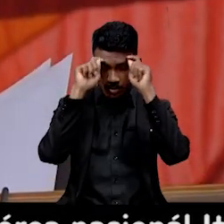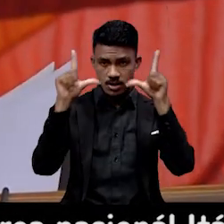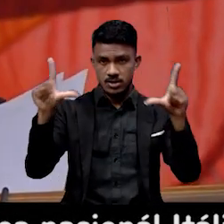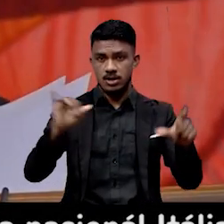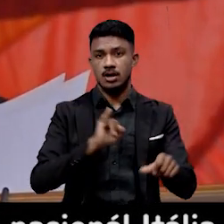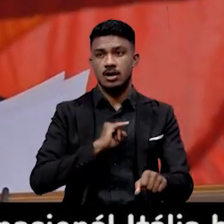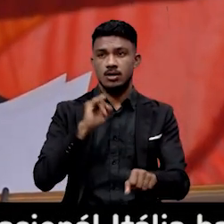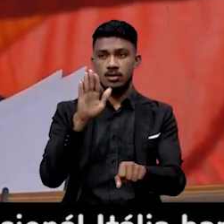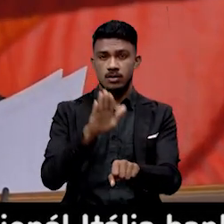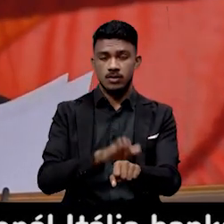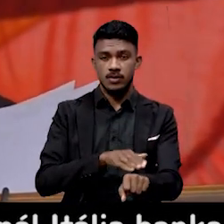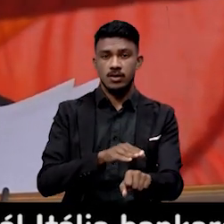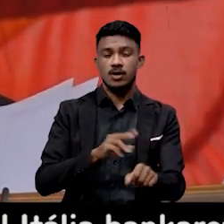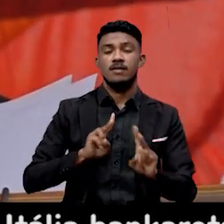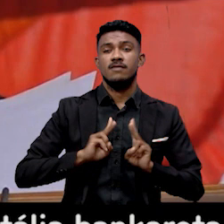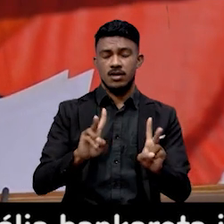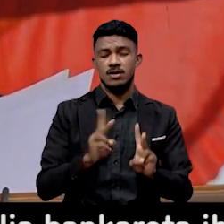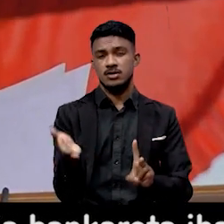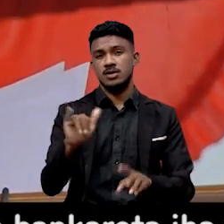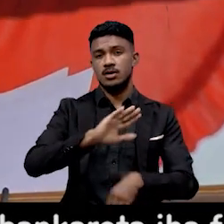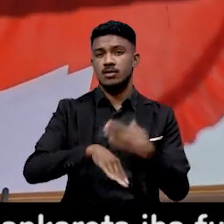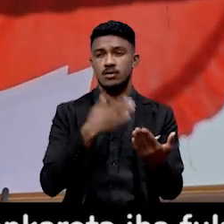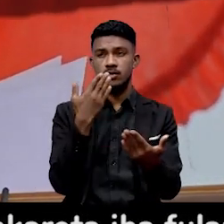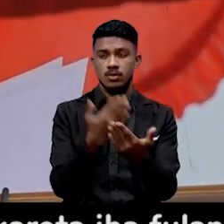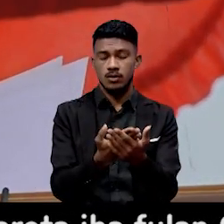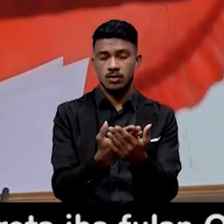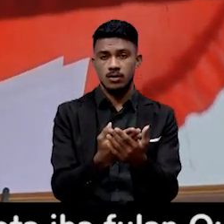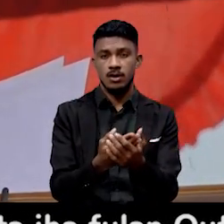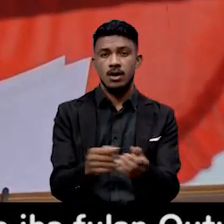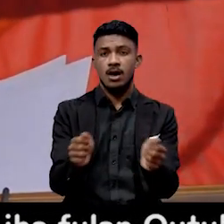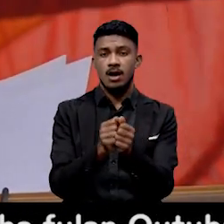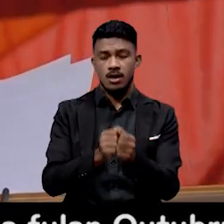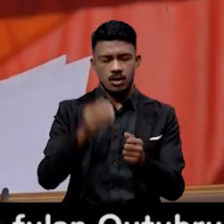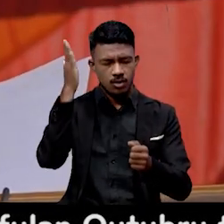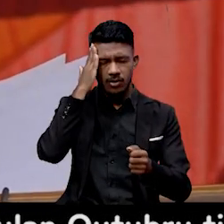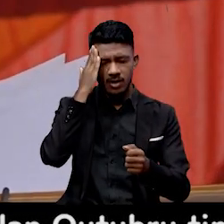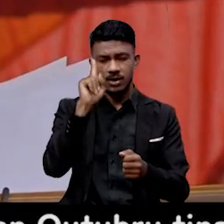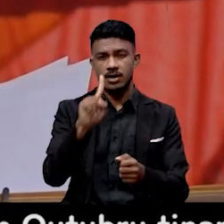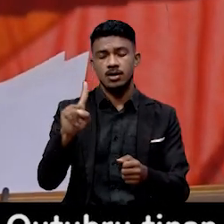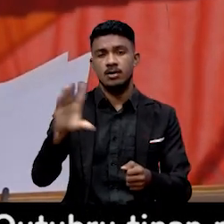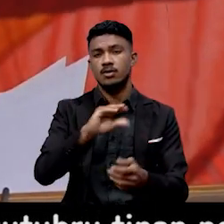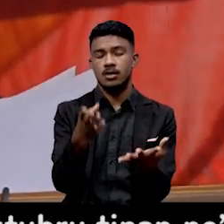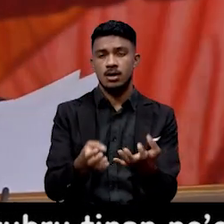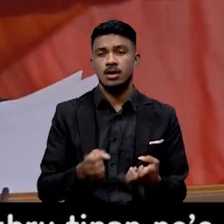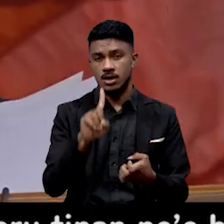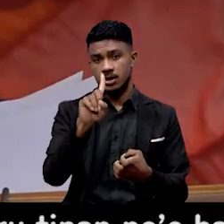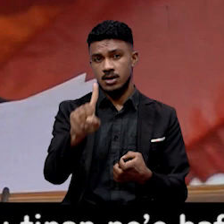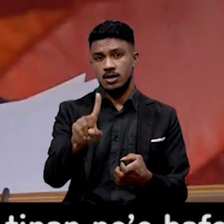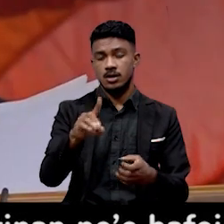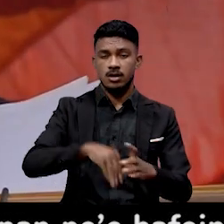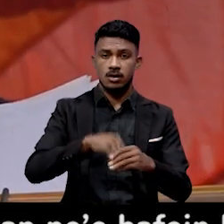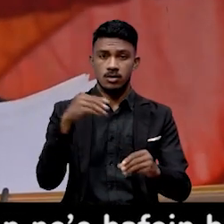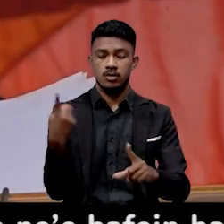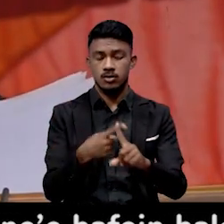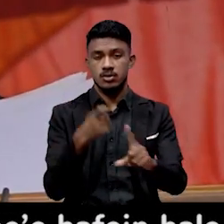convida, malo compatriota sira outro, a tu pare, a não ira ao racar a vida dele. Orear, o sequia,